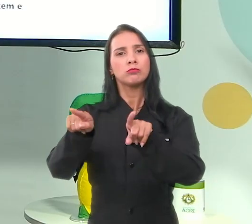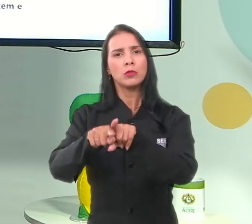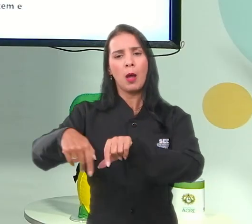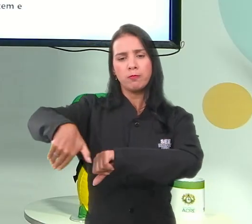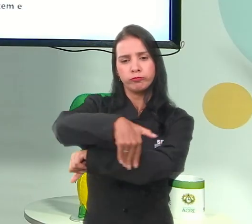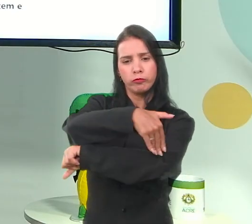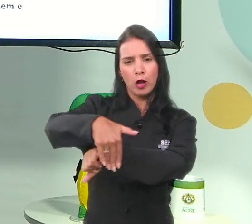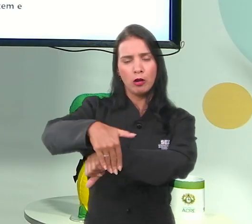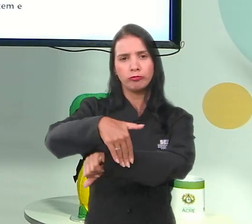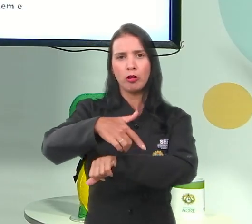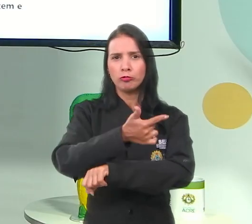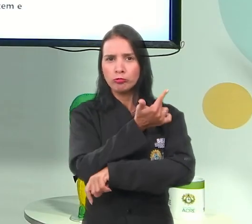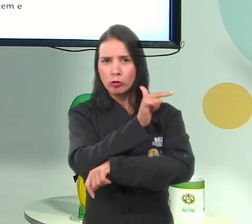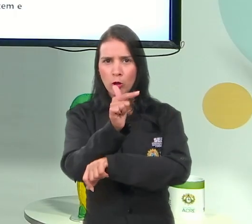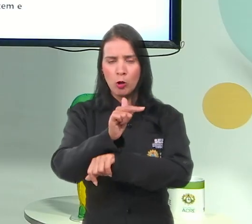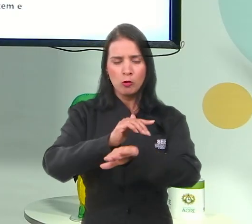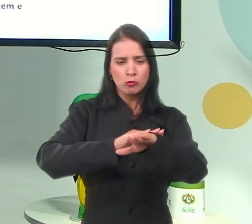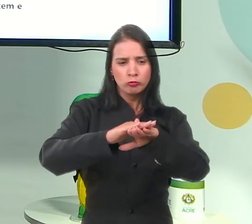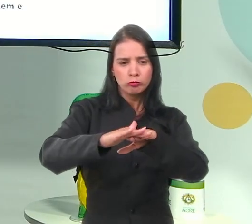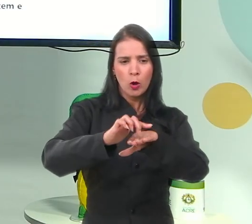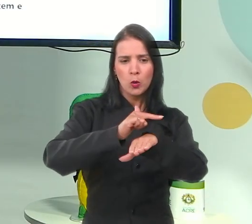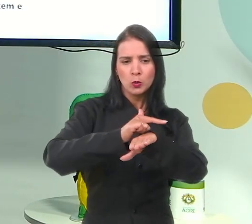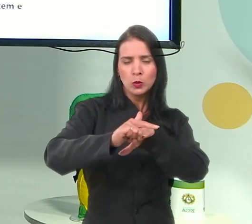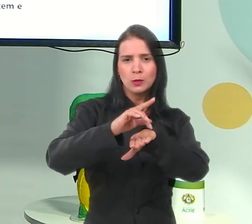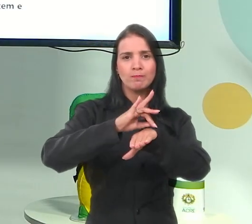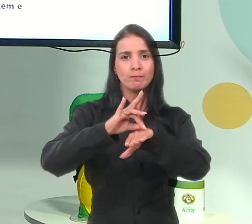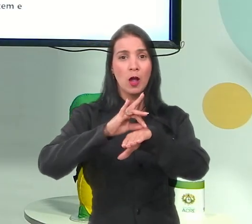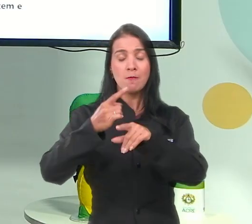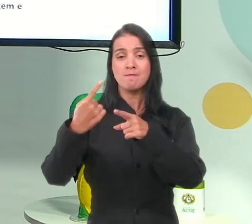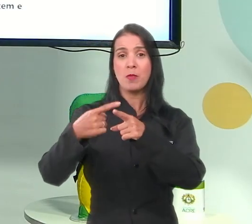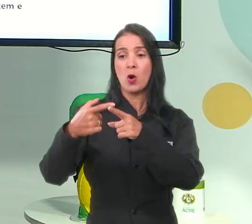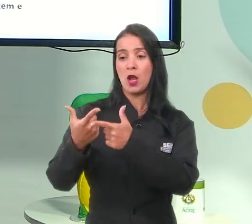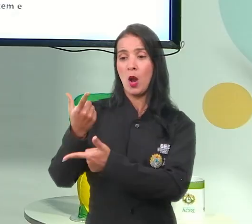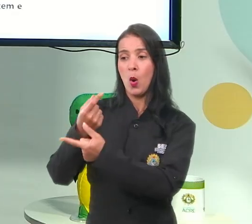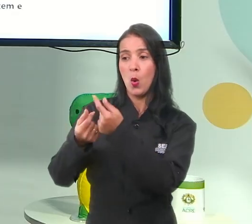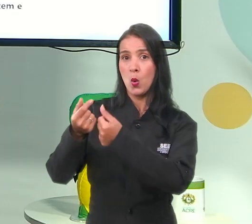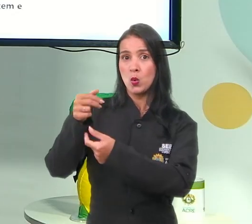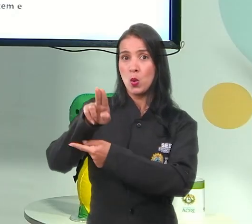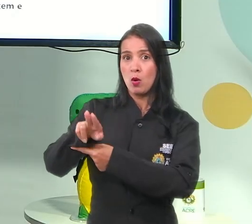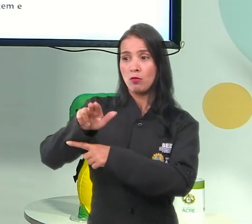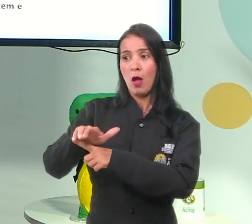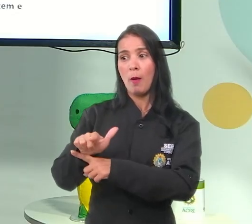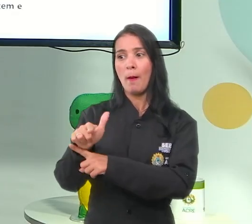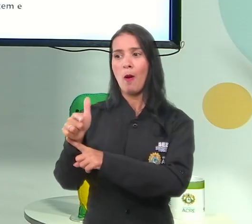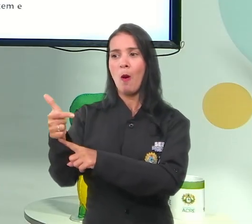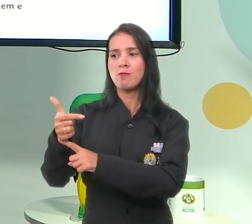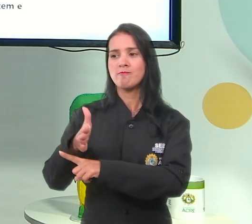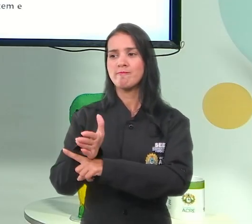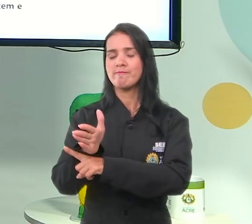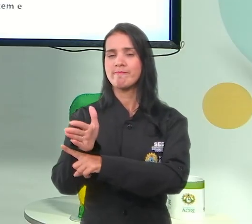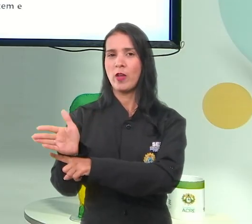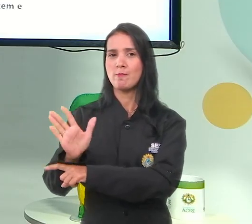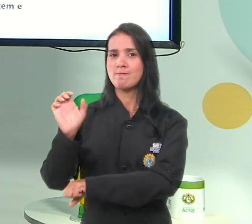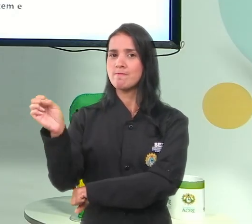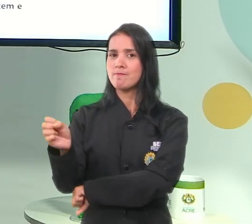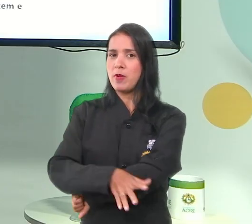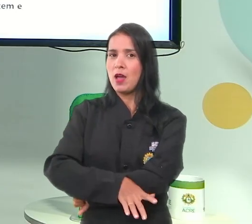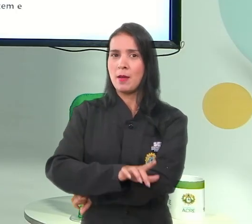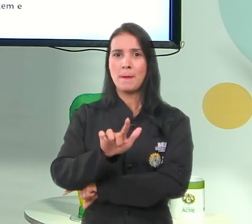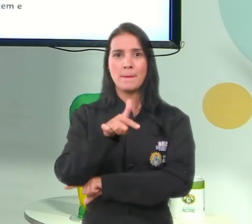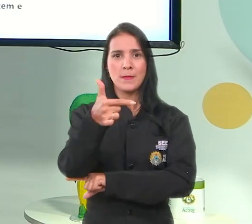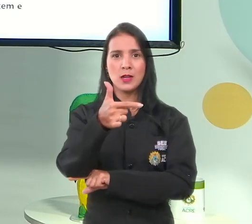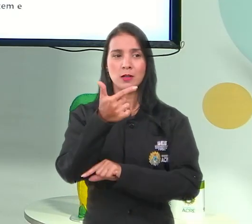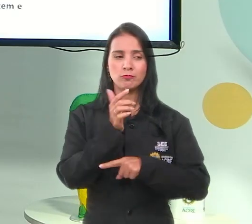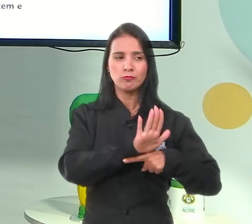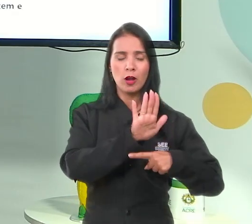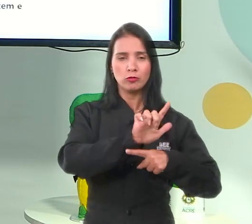não existem porque o dinheiro ele acabou sendo desviado para atender o interesse de alguém ou o